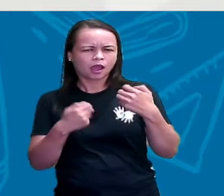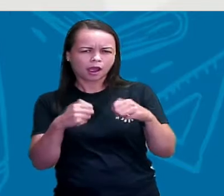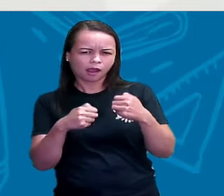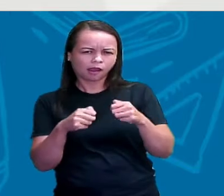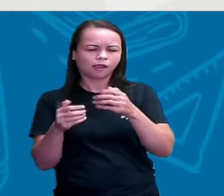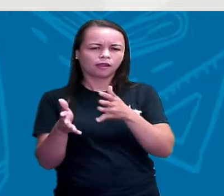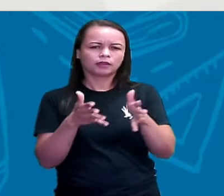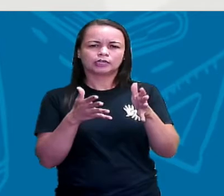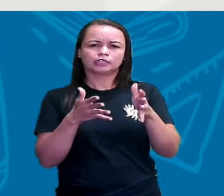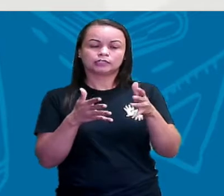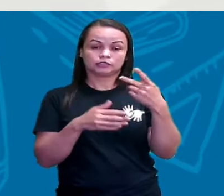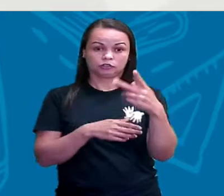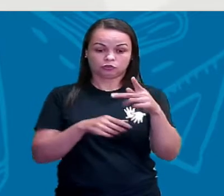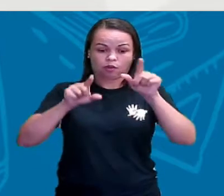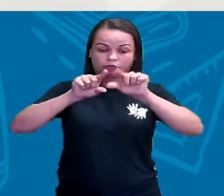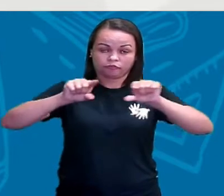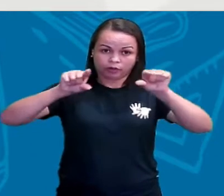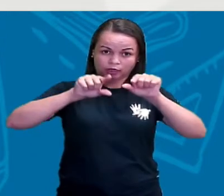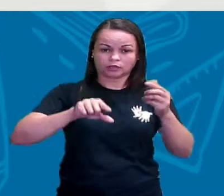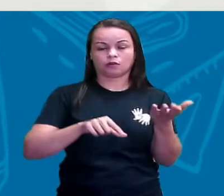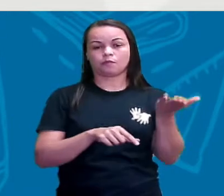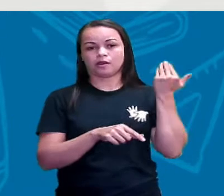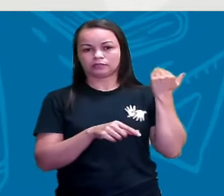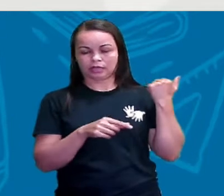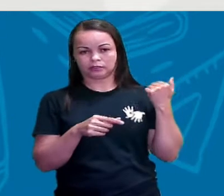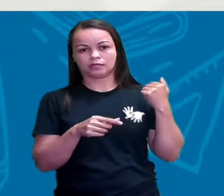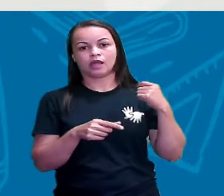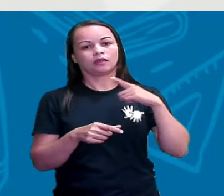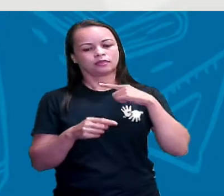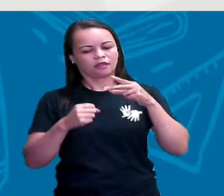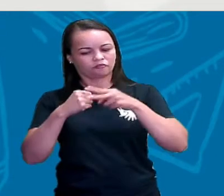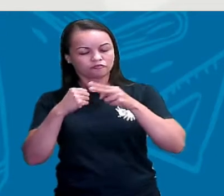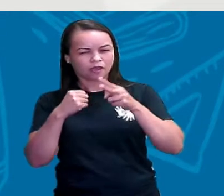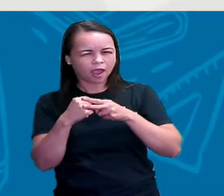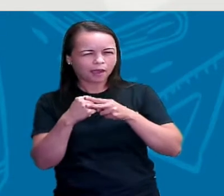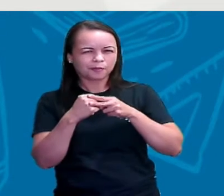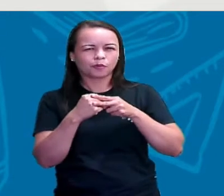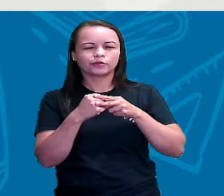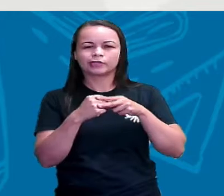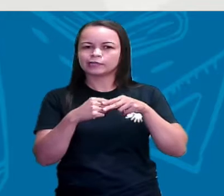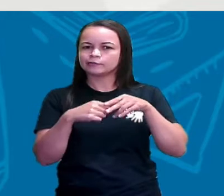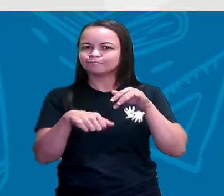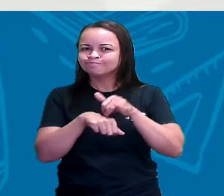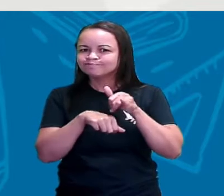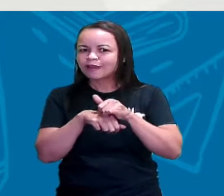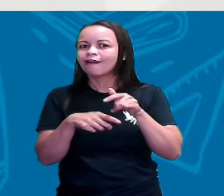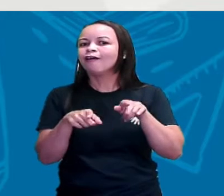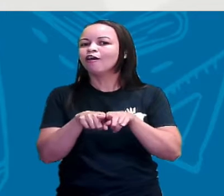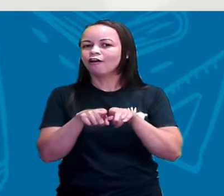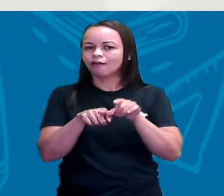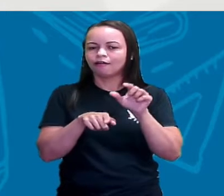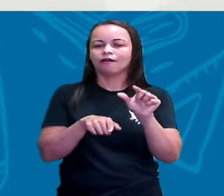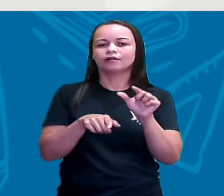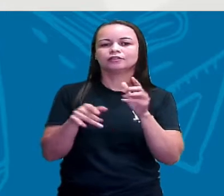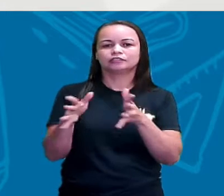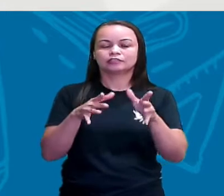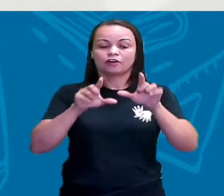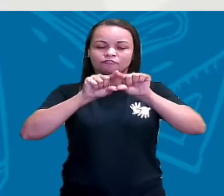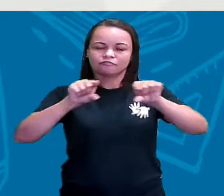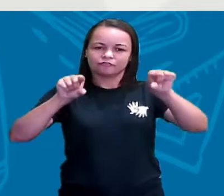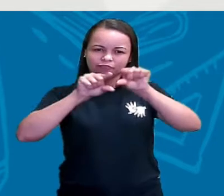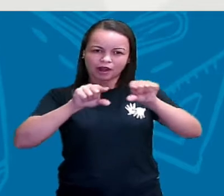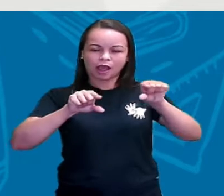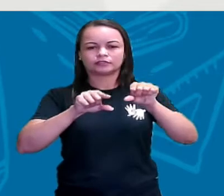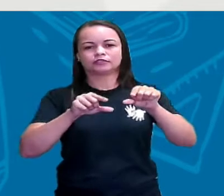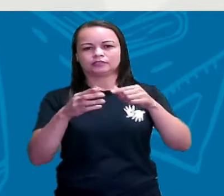no passado, porque tem alguns verbos que pregam algumas peças, exatamente se tiver na tua frase essas